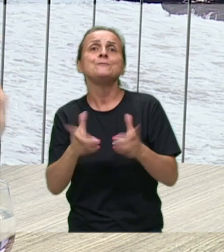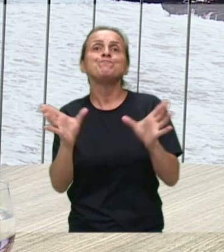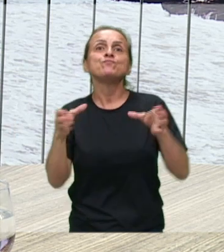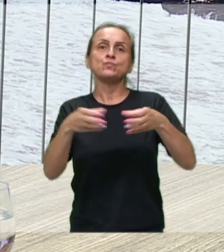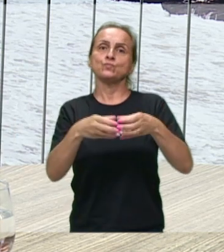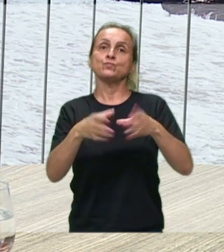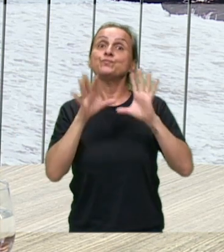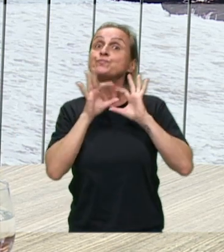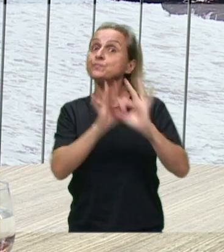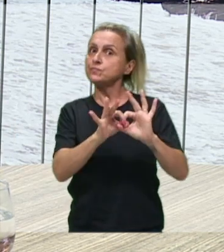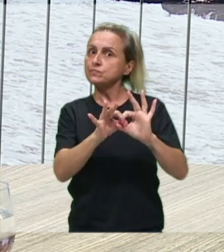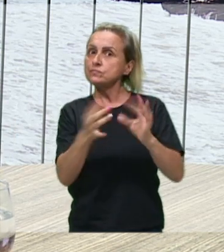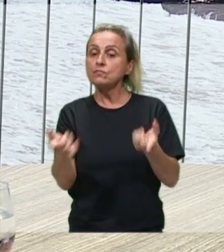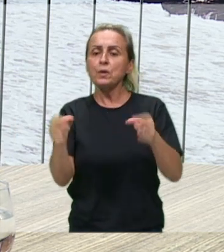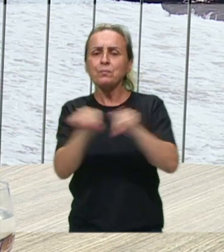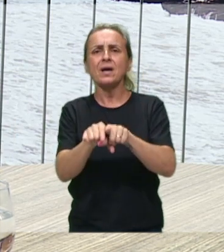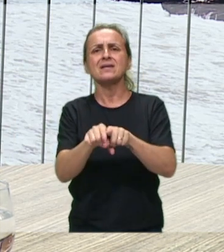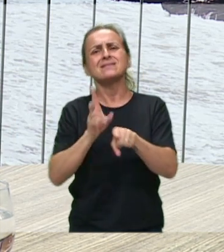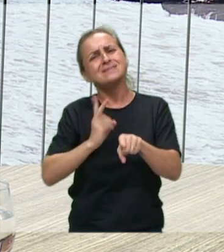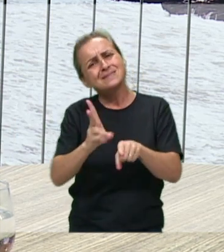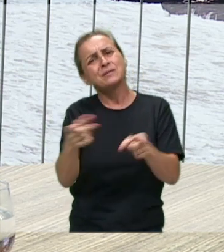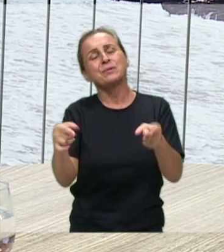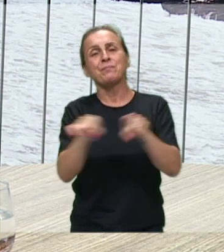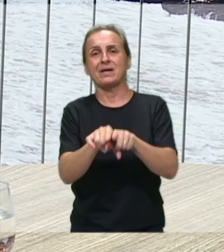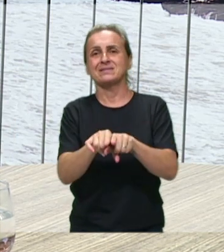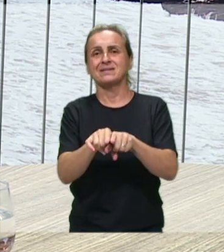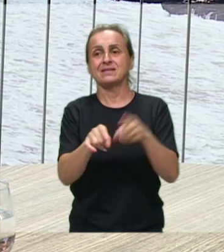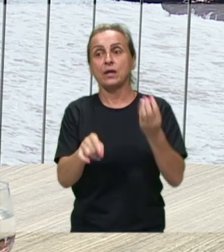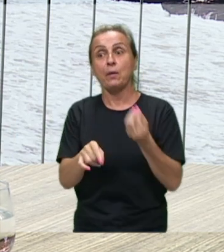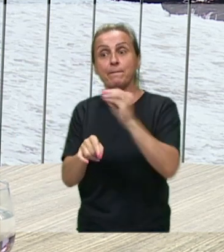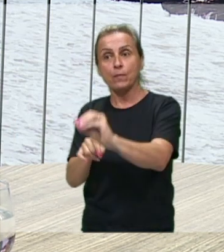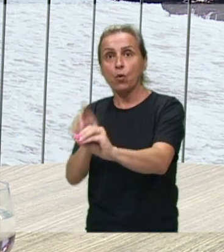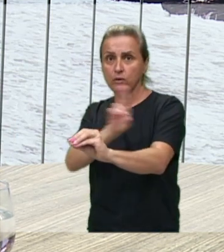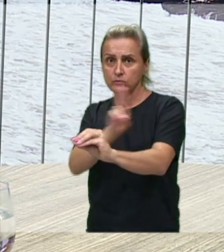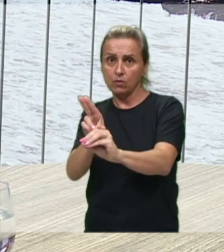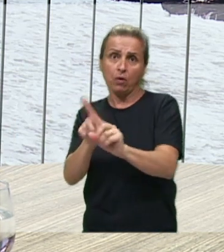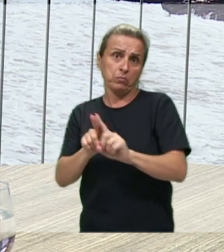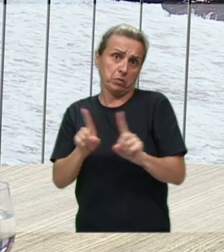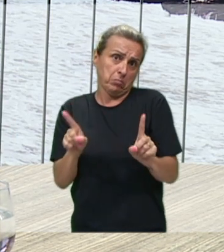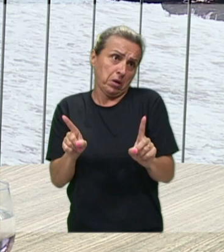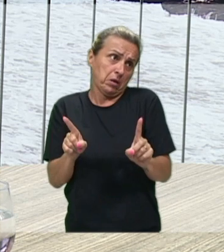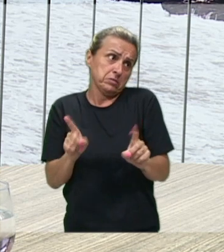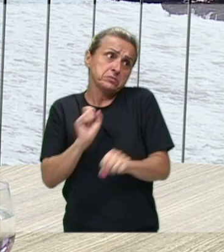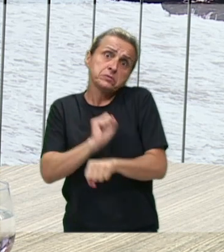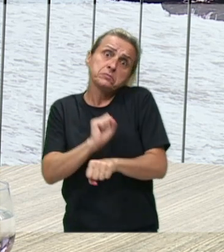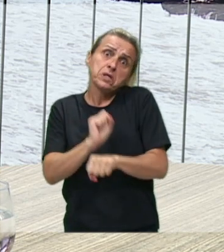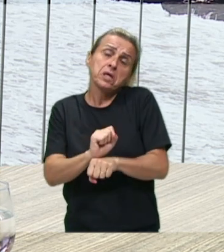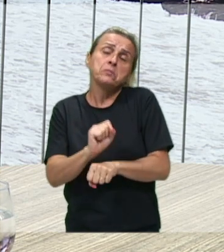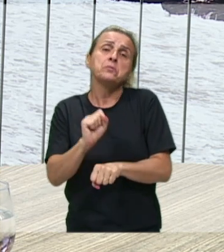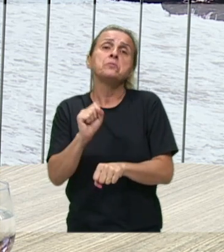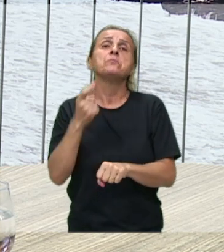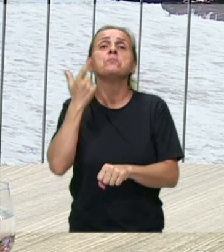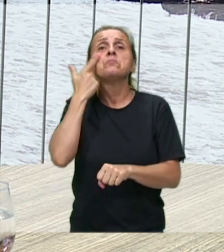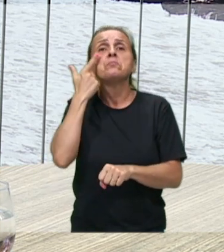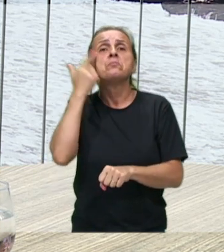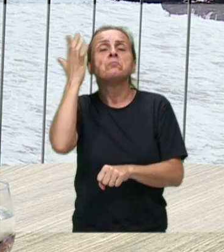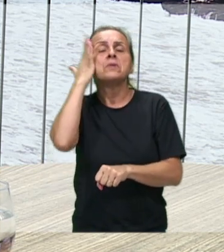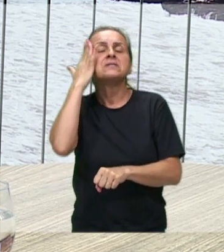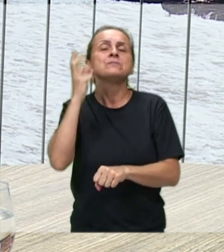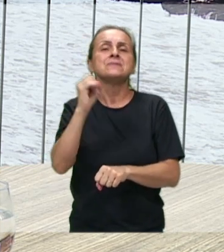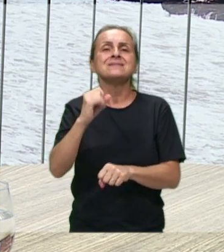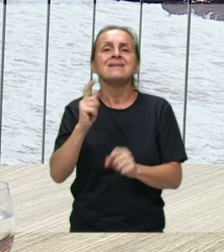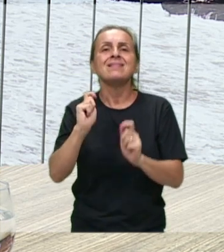seja, na parceria. A gente pode dar indicações, mas não quer que seja, nós podemos ser uma parceria assim, de